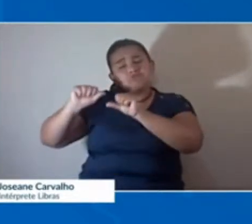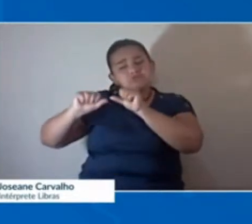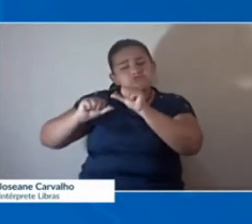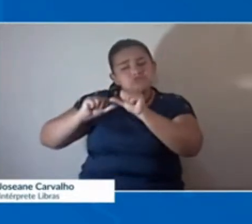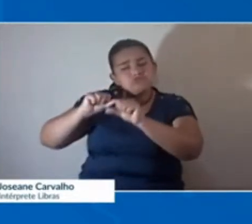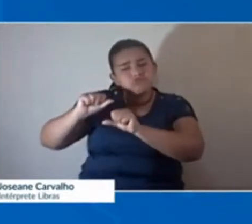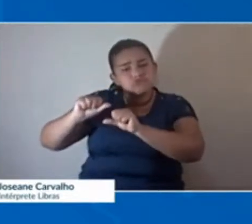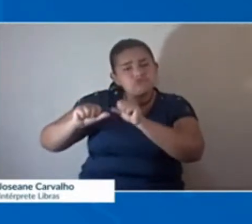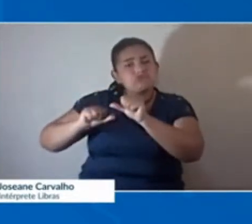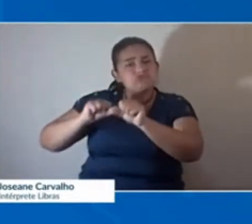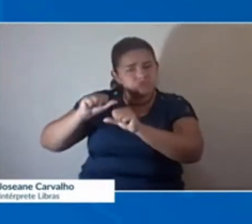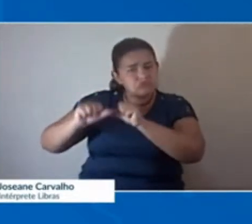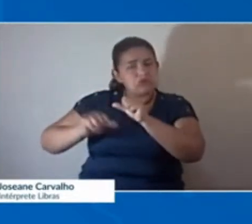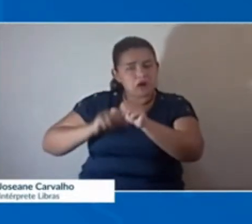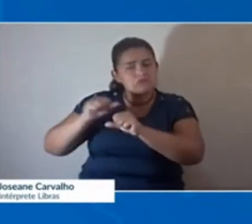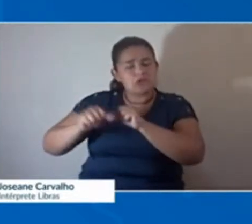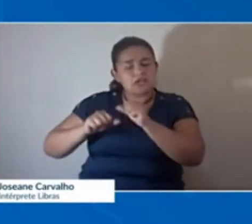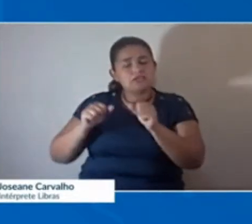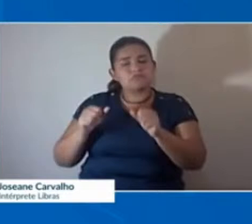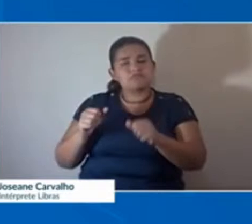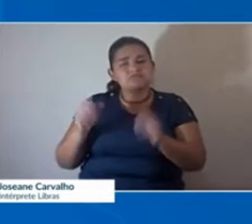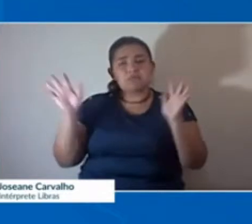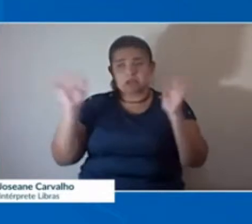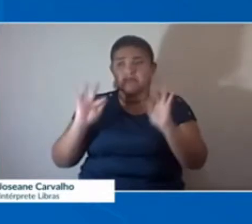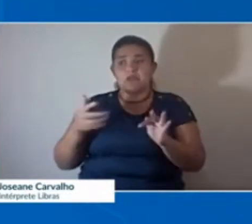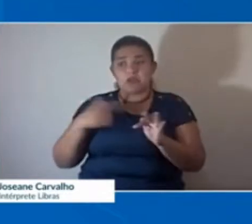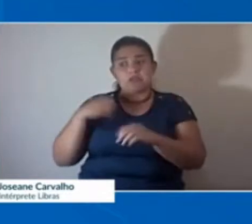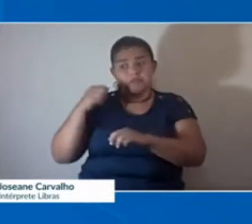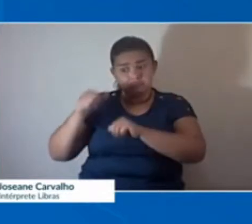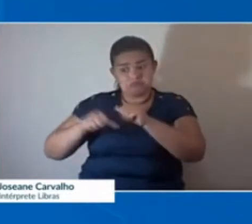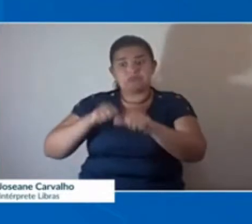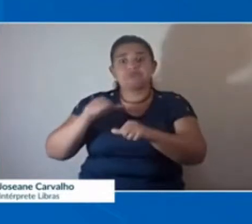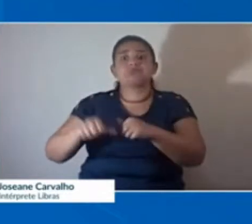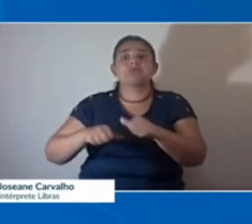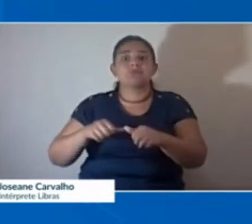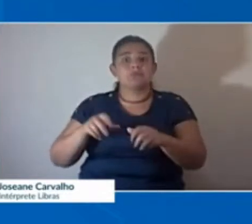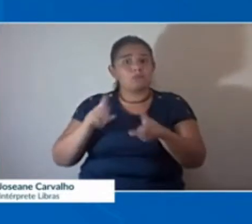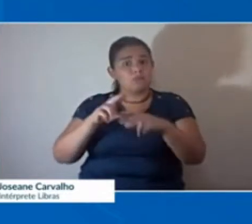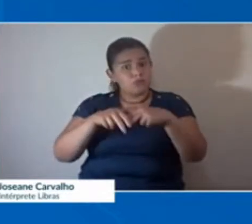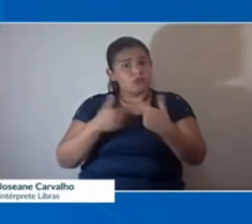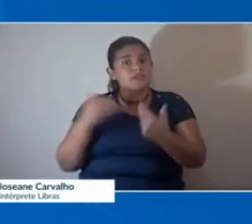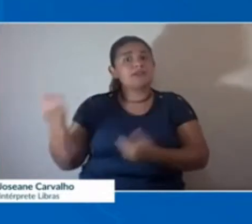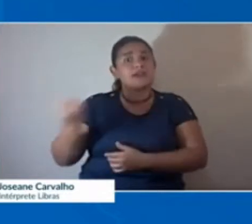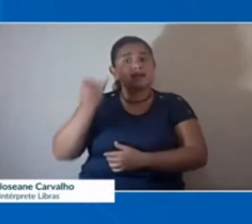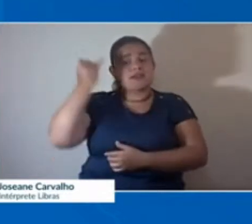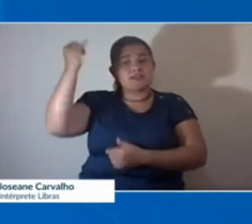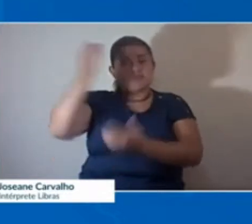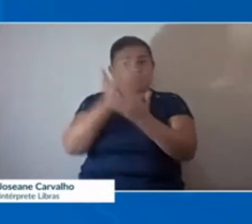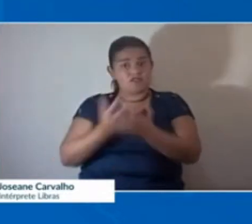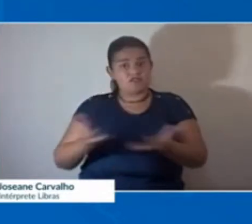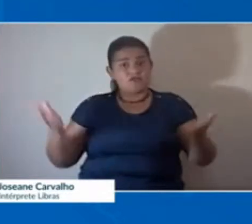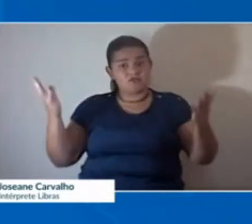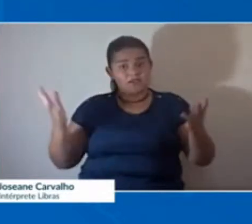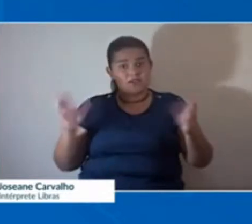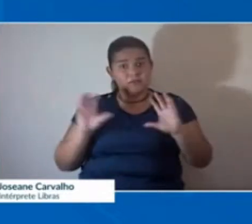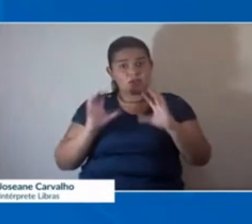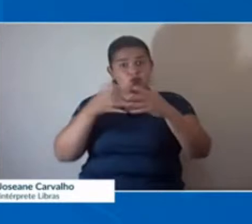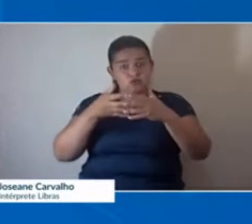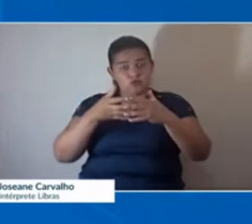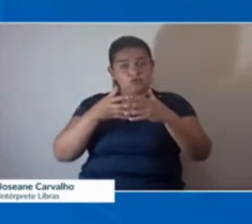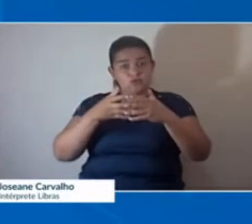décadas, felizmente. Daí também a importância, né, desse festival coordenado pelo grupo GECI,